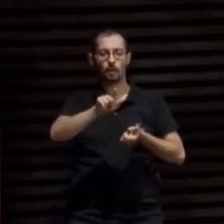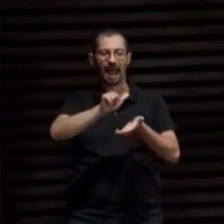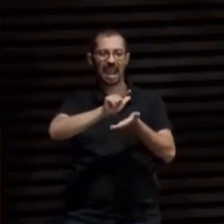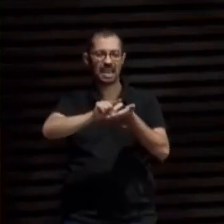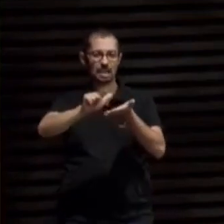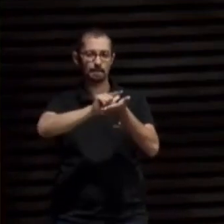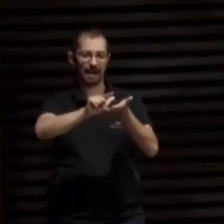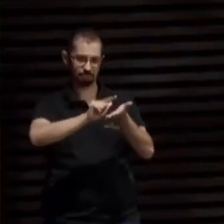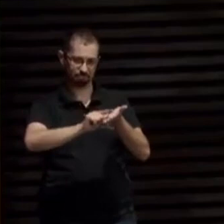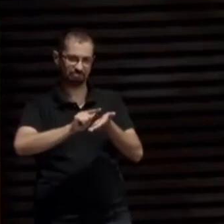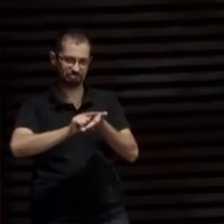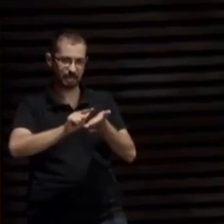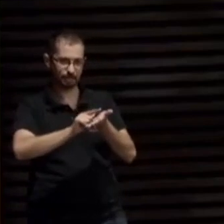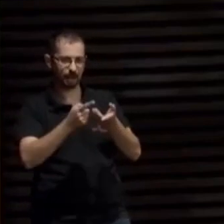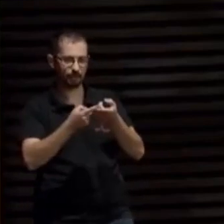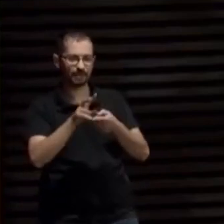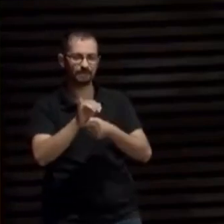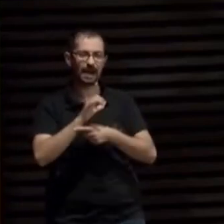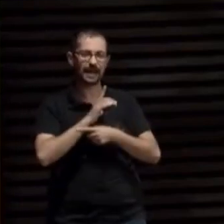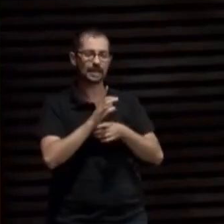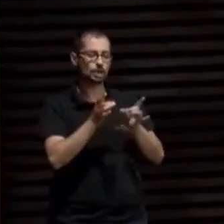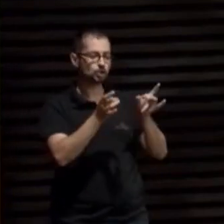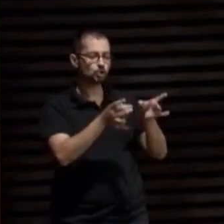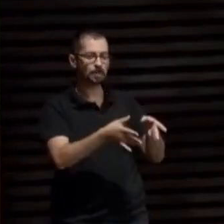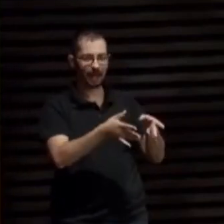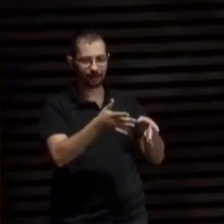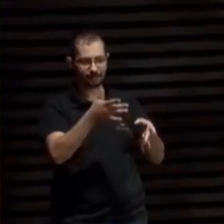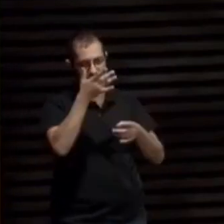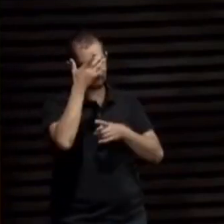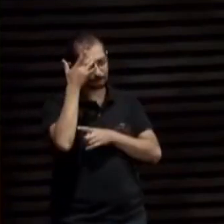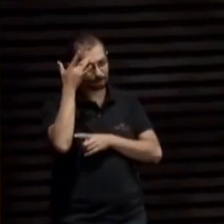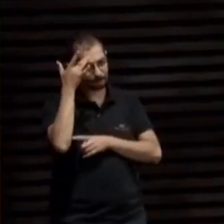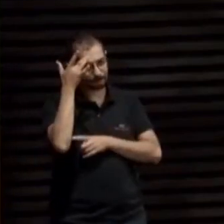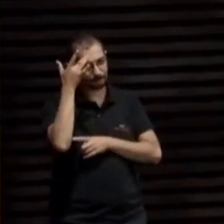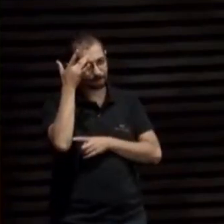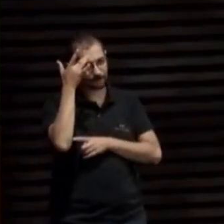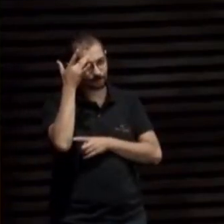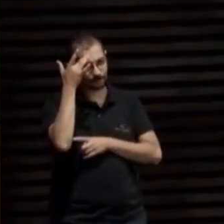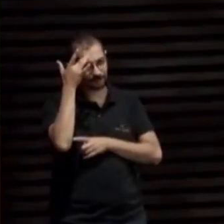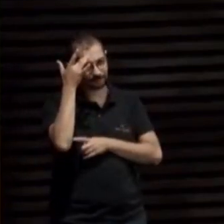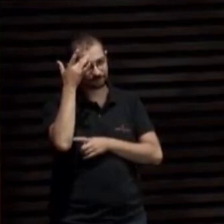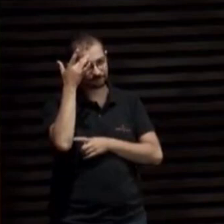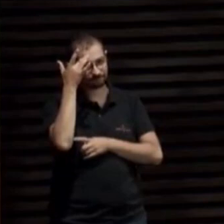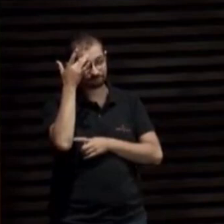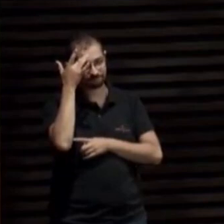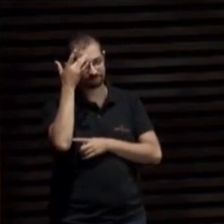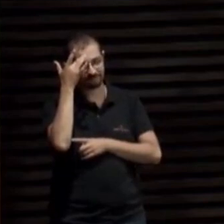vai sobrar quem não passar na peneira